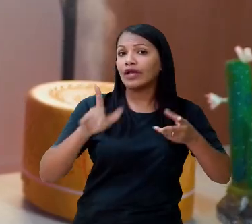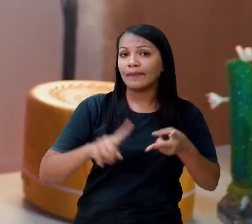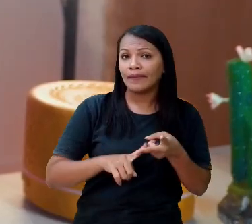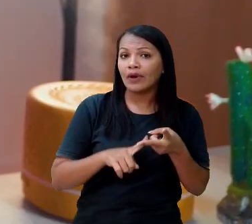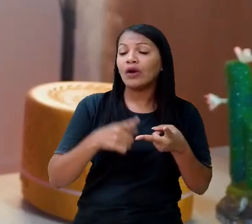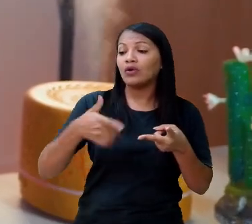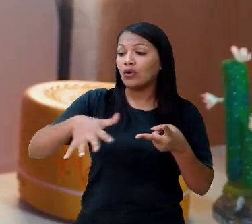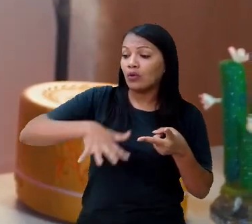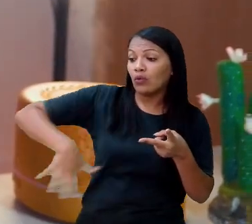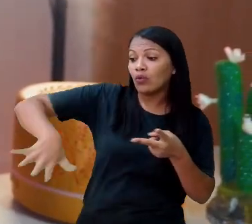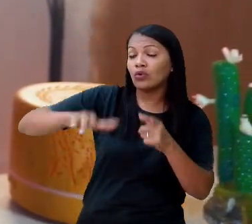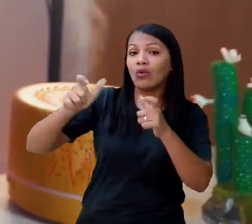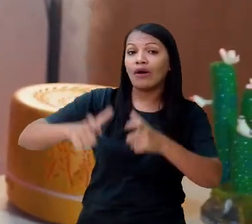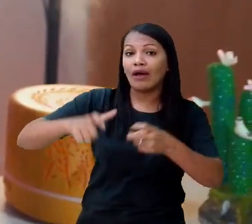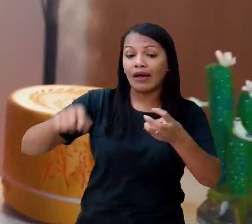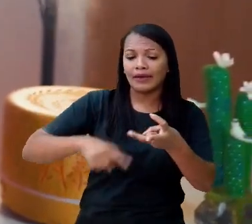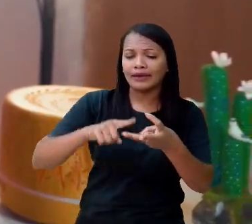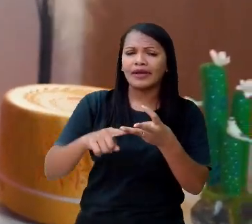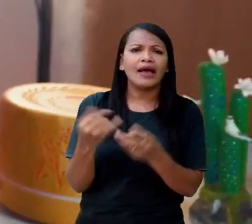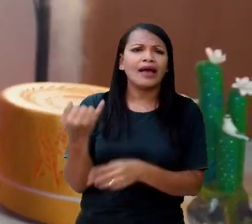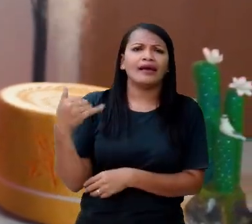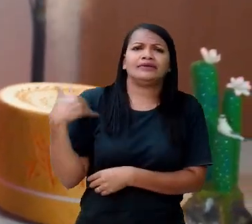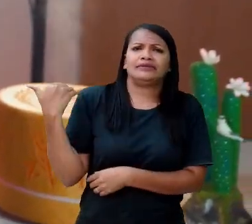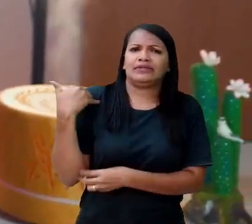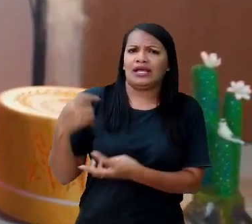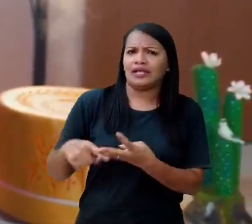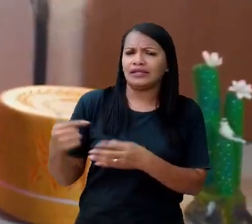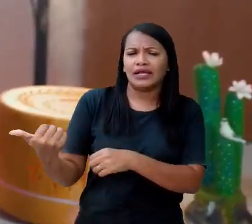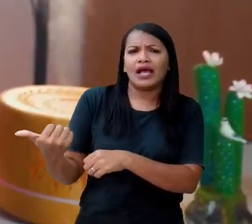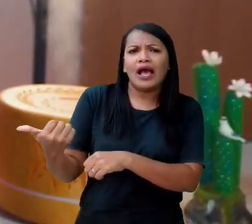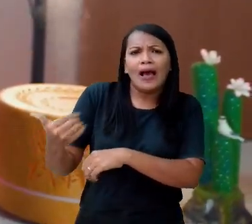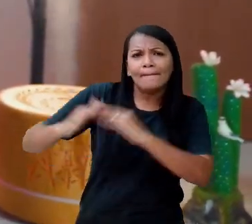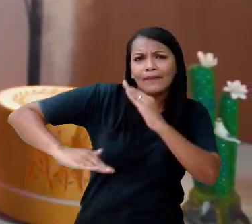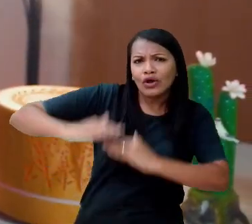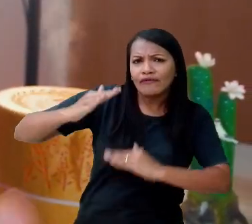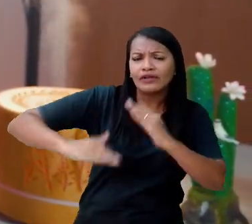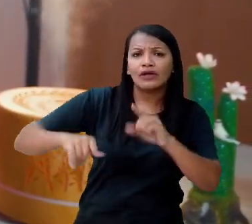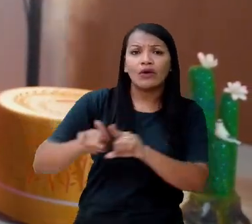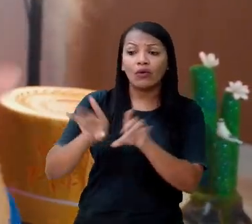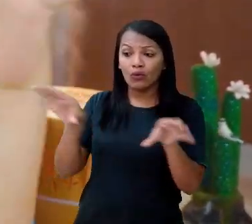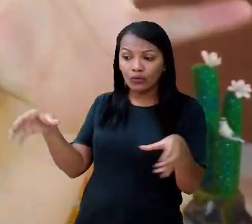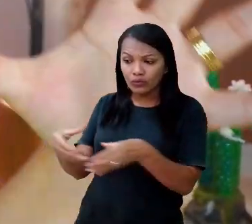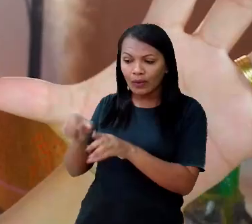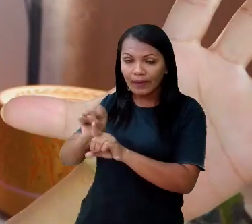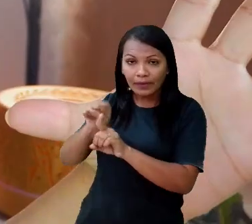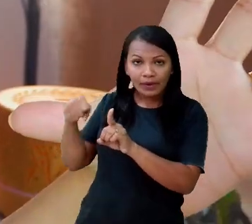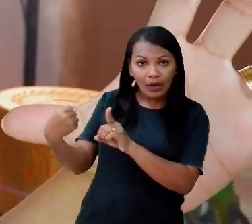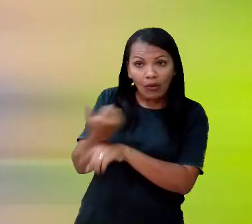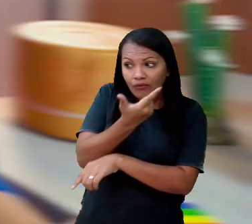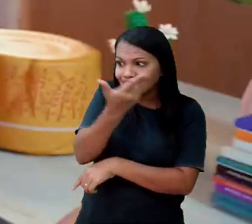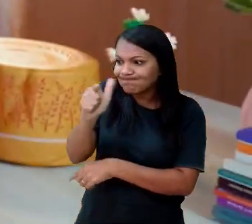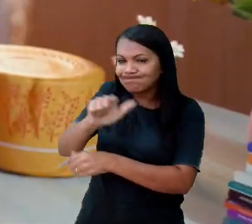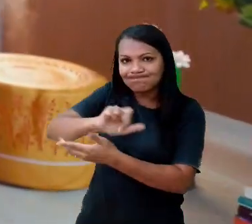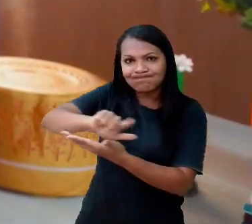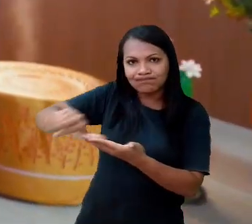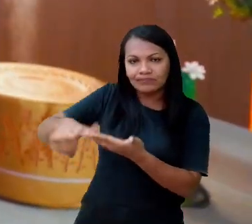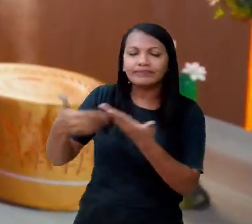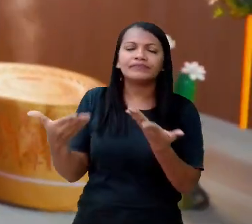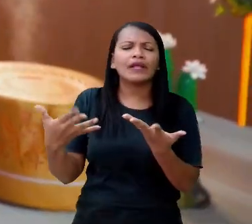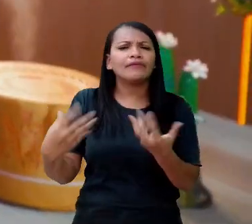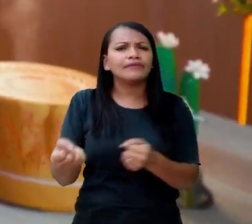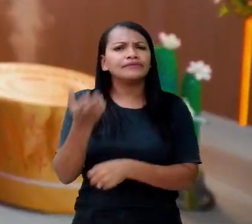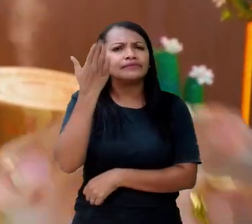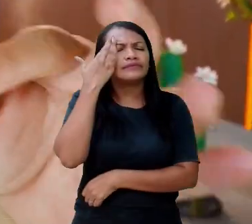região geográfica, a idade, a profissão, o grupo social, entre outras coisas. Mas vamos